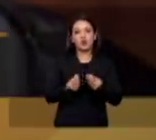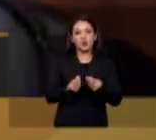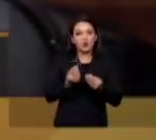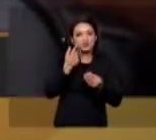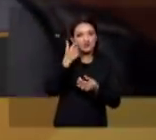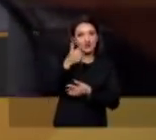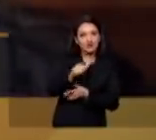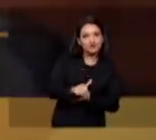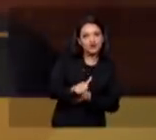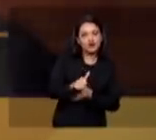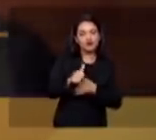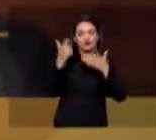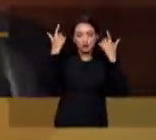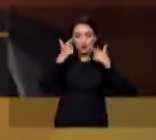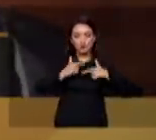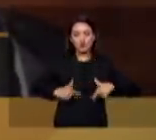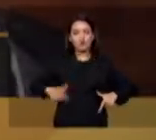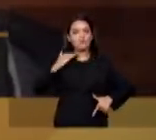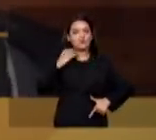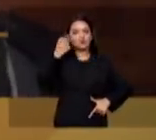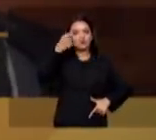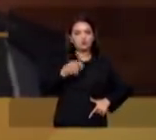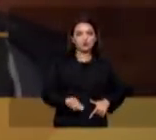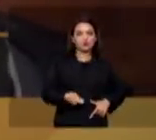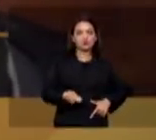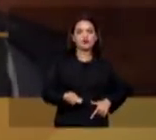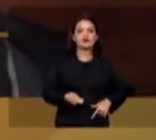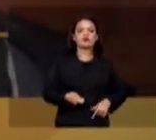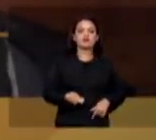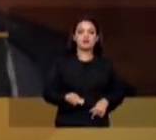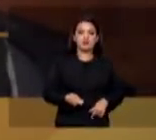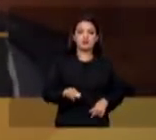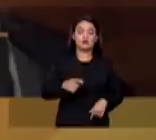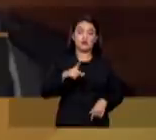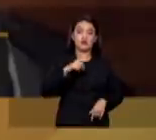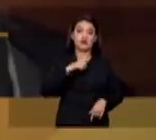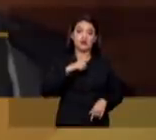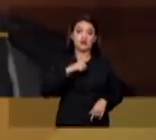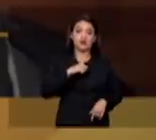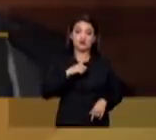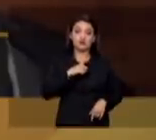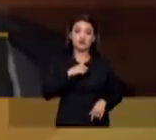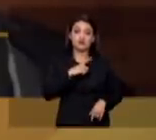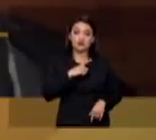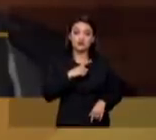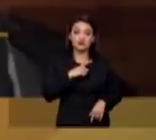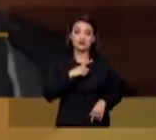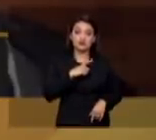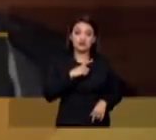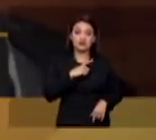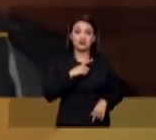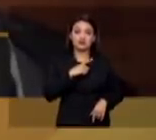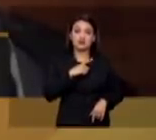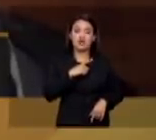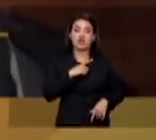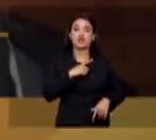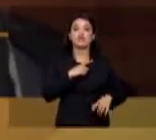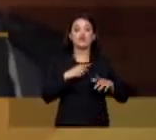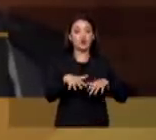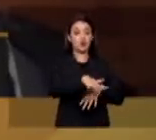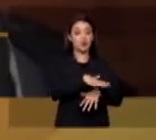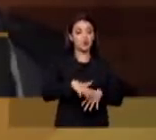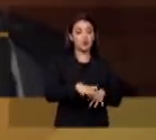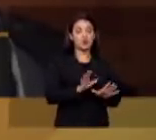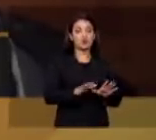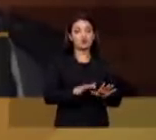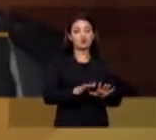imparcialidade subjetiva do magistrado investido de jurisdição no juízo declarado incompetente. Com